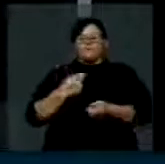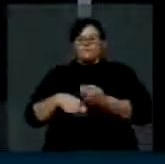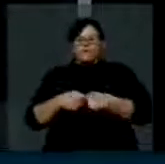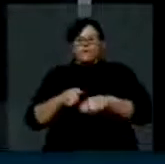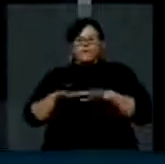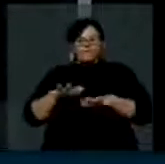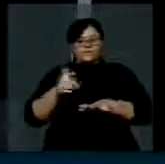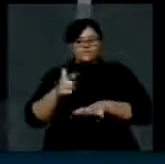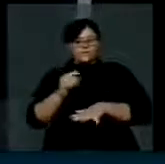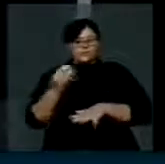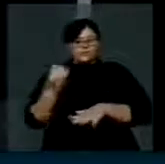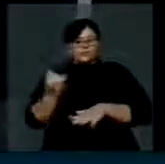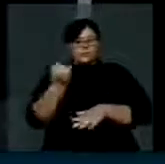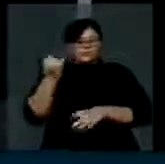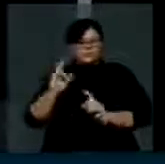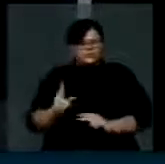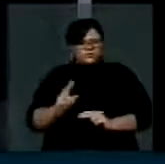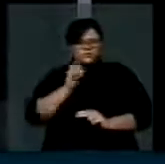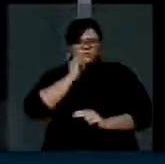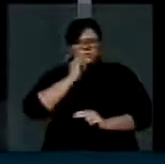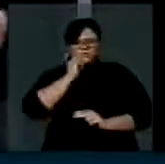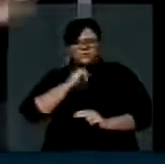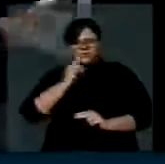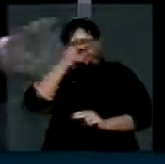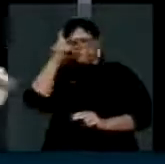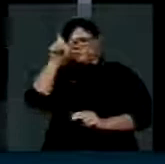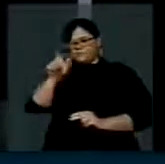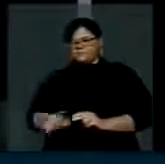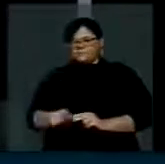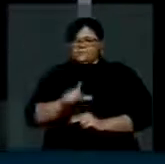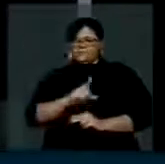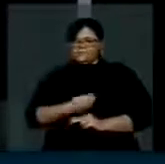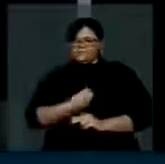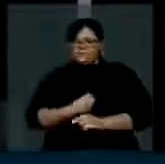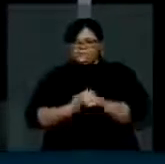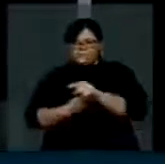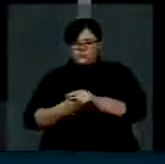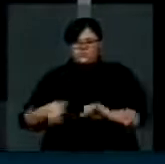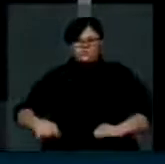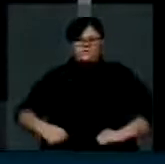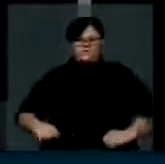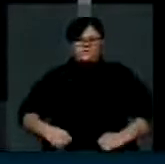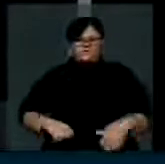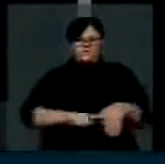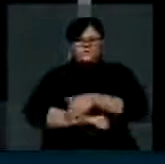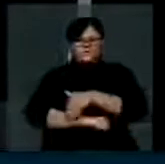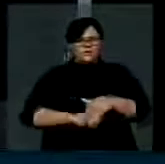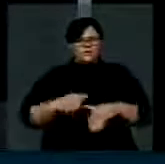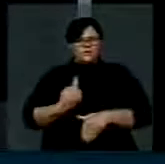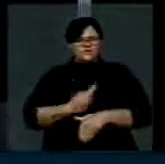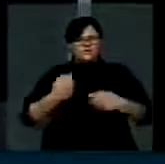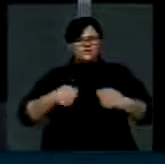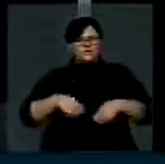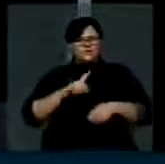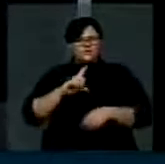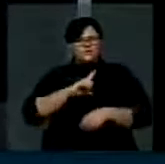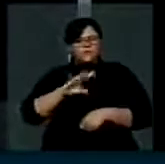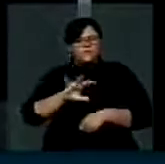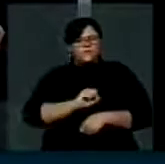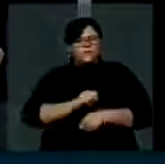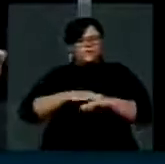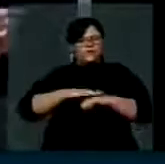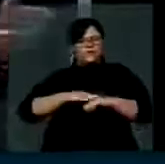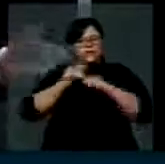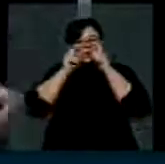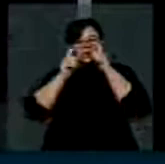importantes quanto um indivíduo que está ali sofrendo na rua. Nós temos que ter o amor, o carinho,